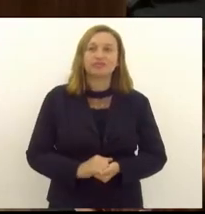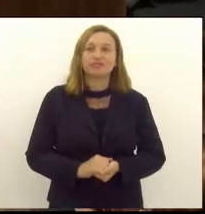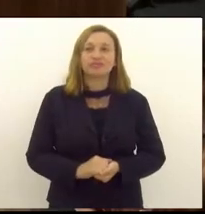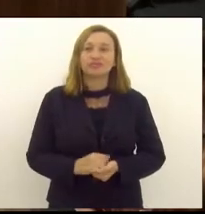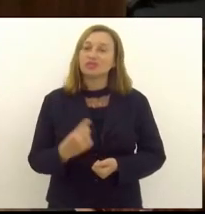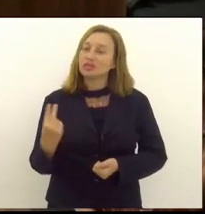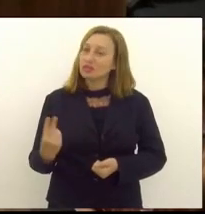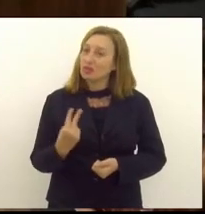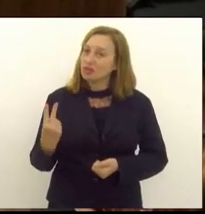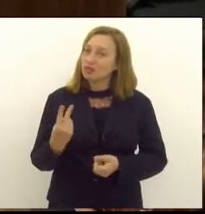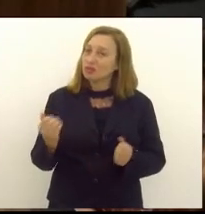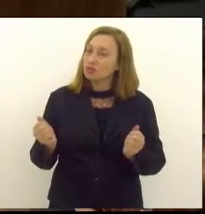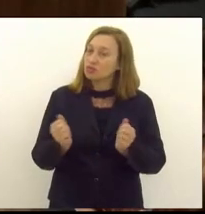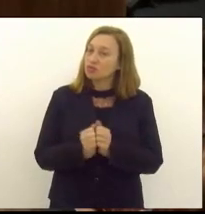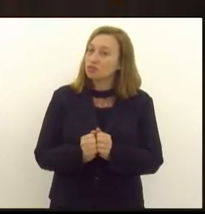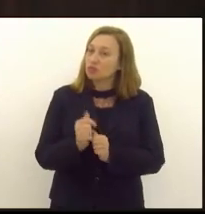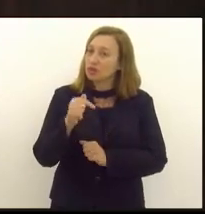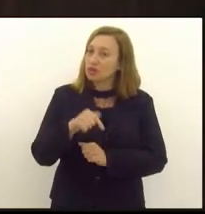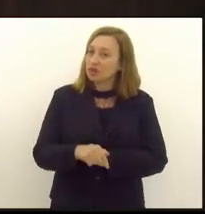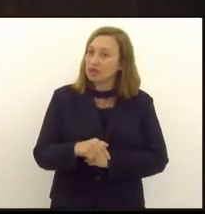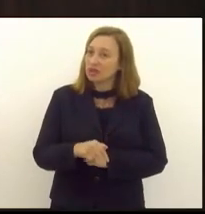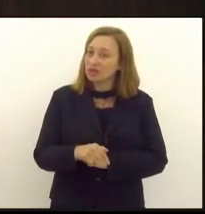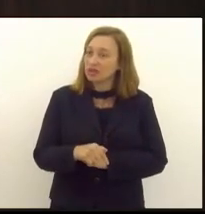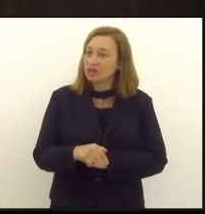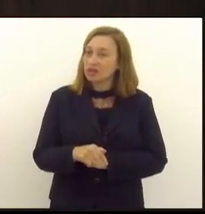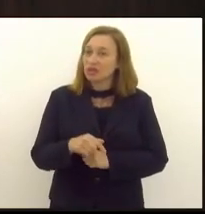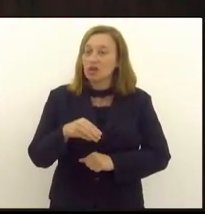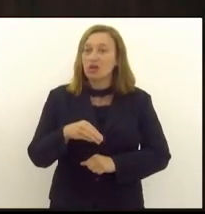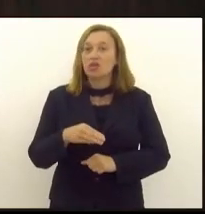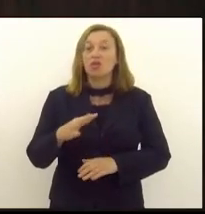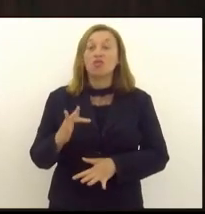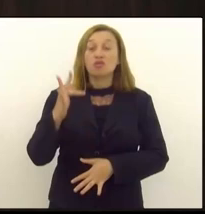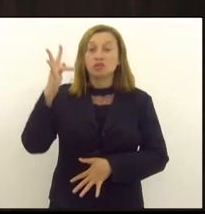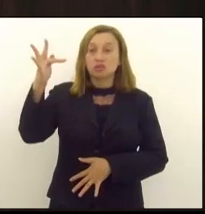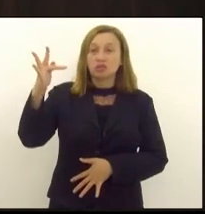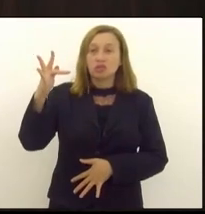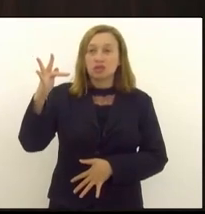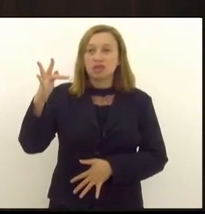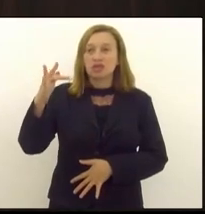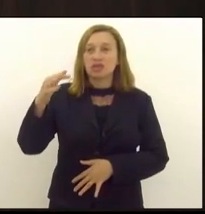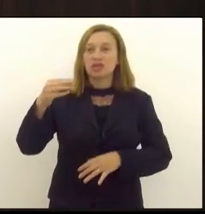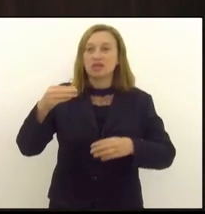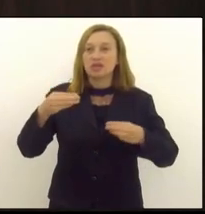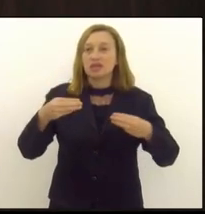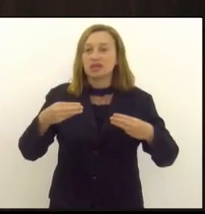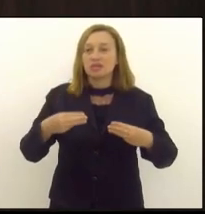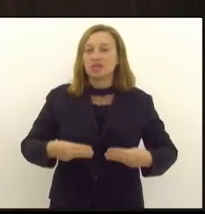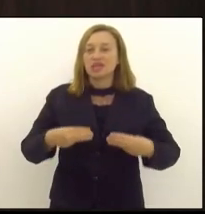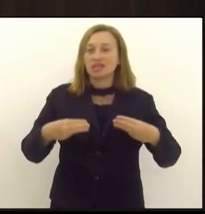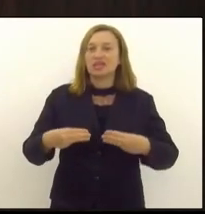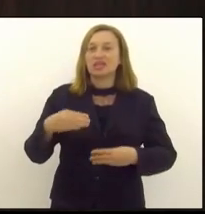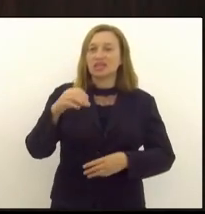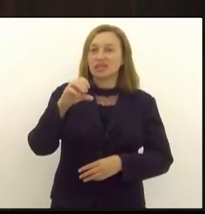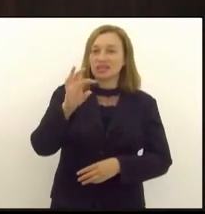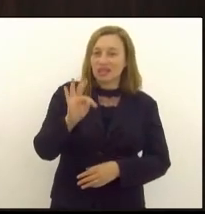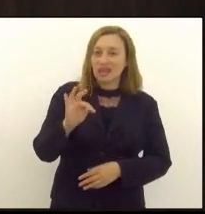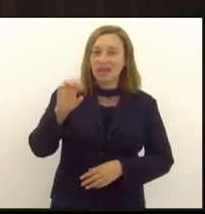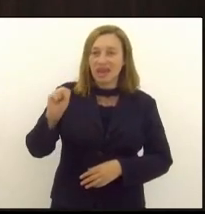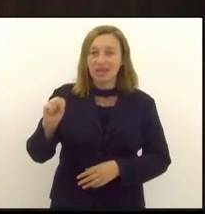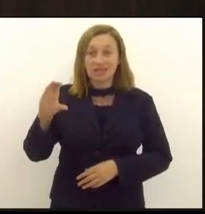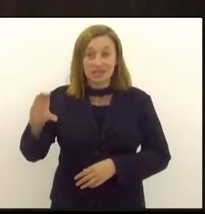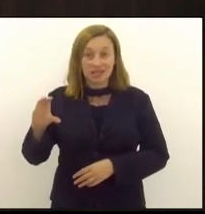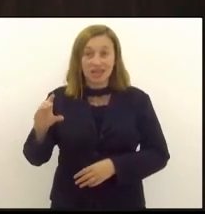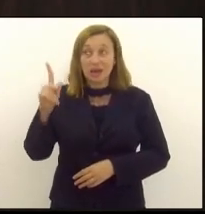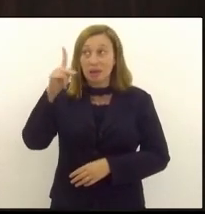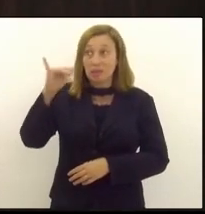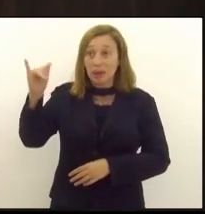nós estaremos aqui, estamos aqui diante de uma futura ministra do TST, quem sabe, e papai do céu fale amém, porque